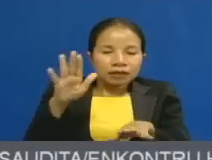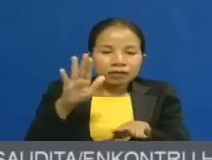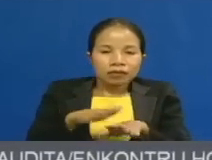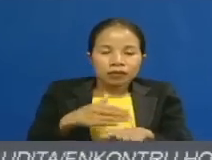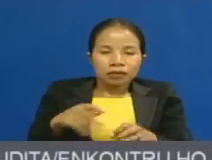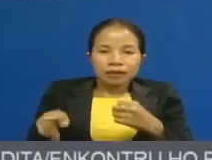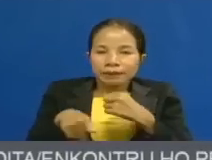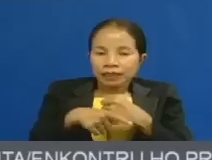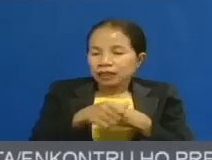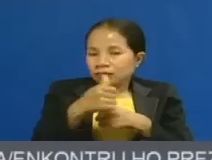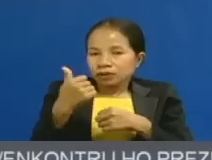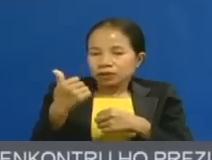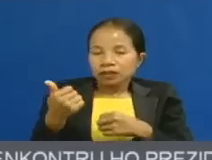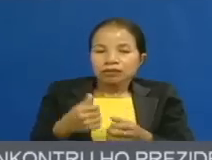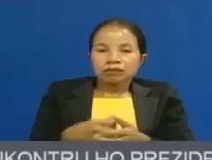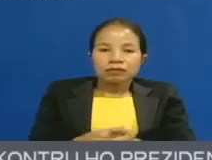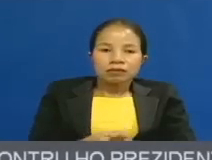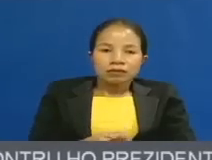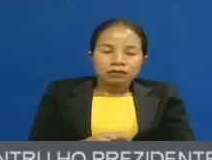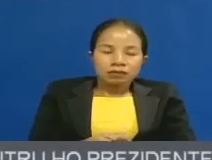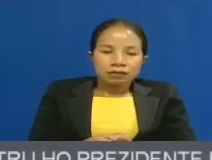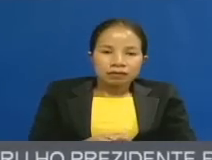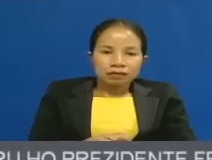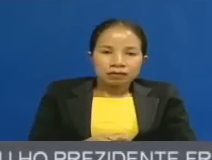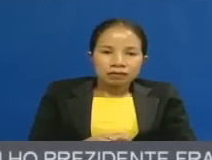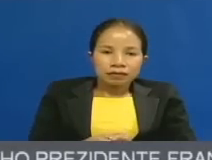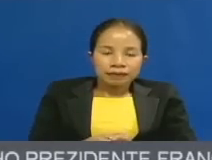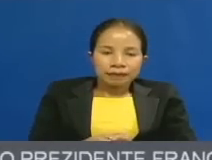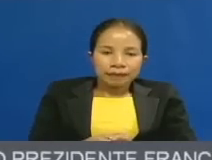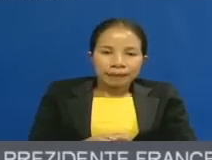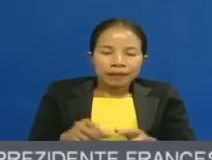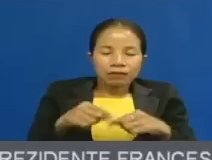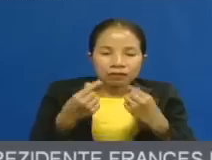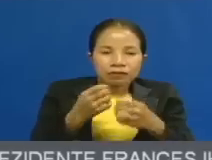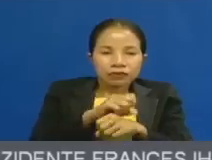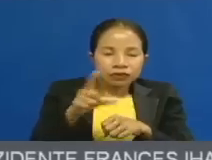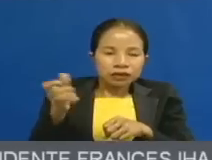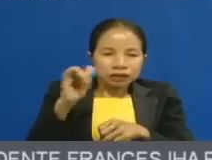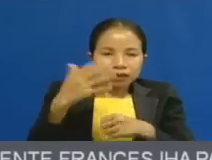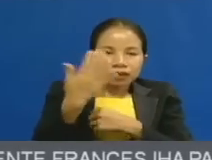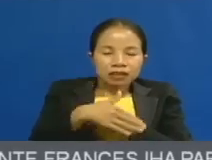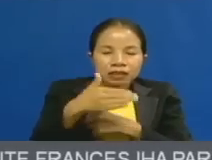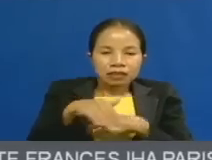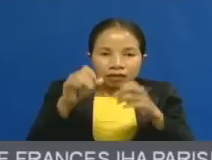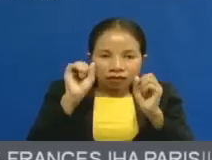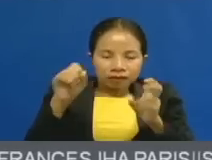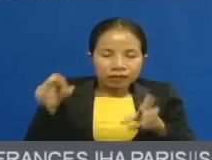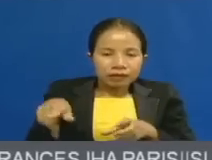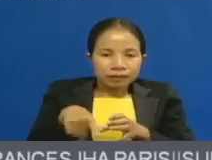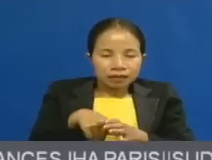tan é mais cedo com esse partido cedo ou camada sociedade grupo social se realizaram a tu bele rola